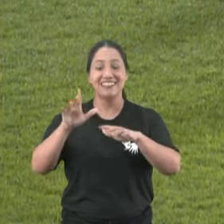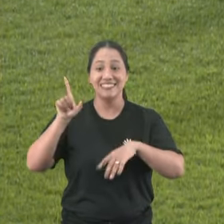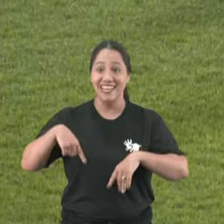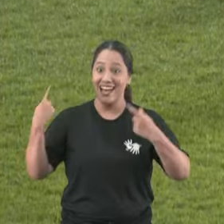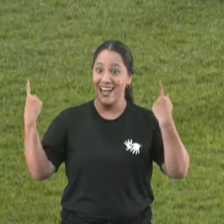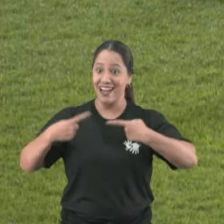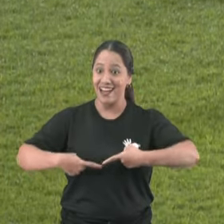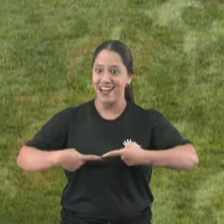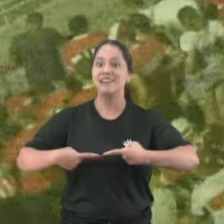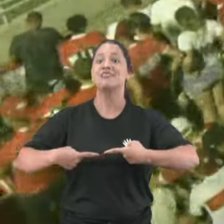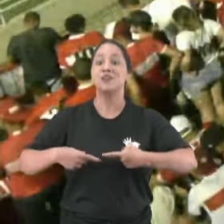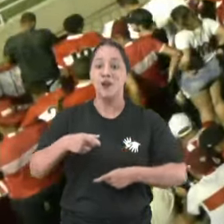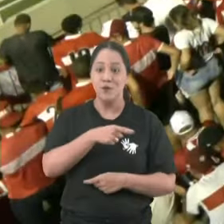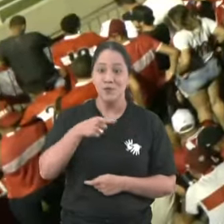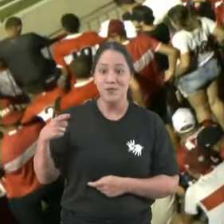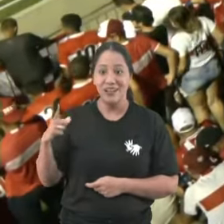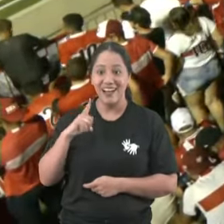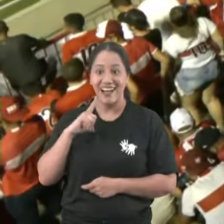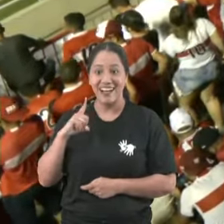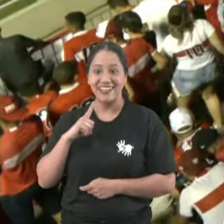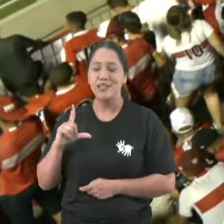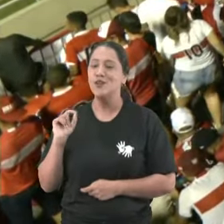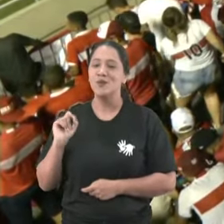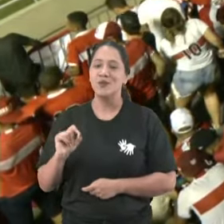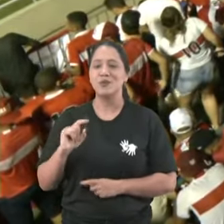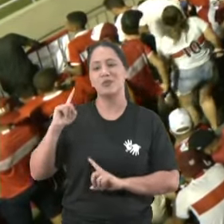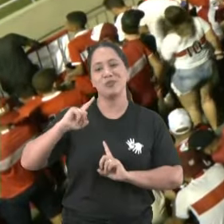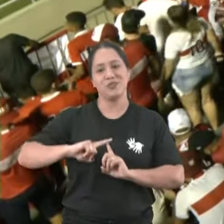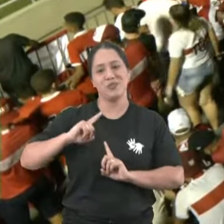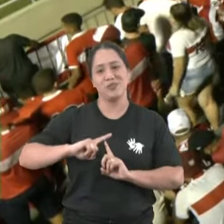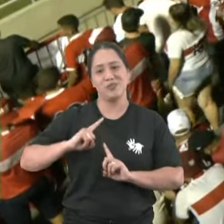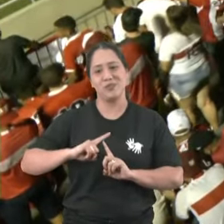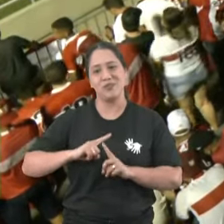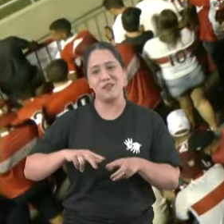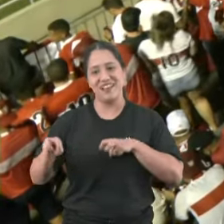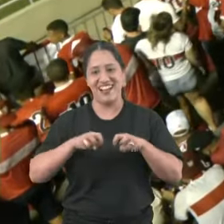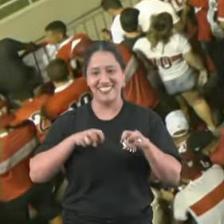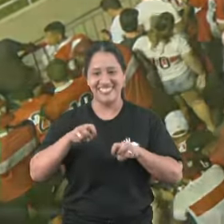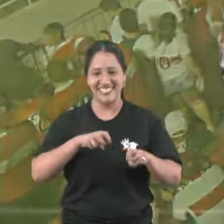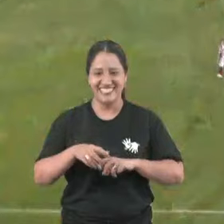do título, você tem justamente esse tipo de ação.